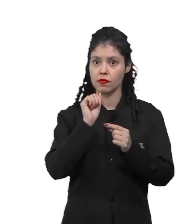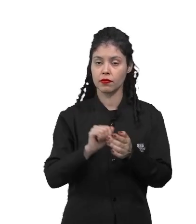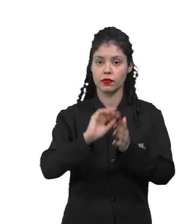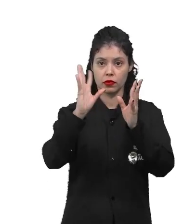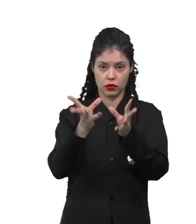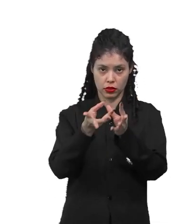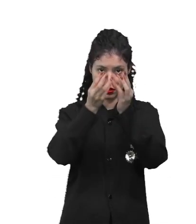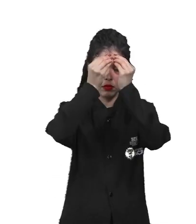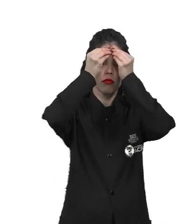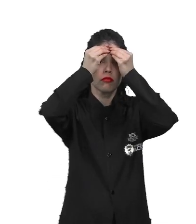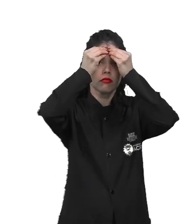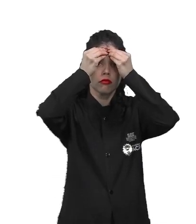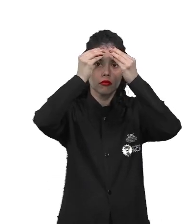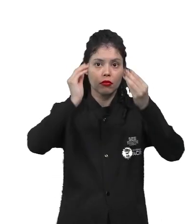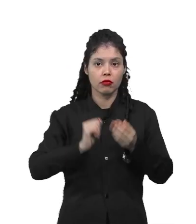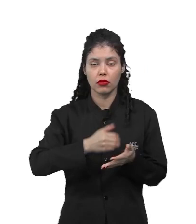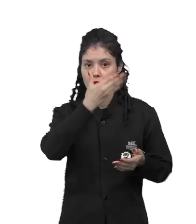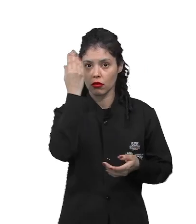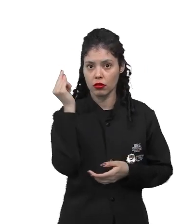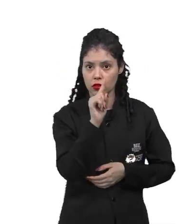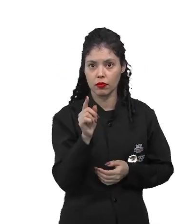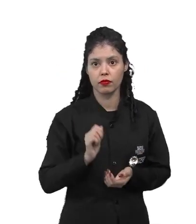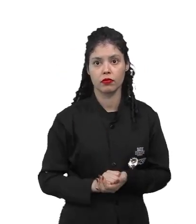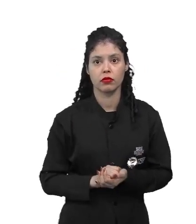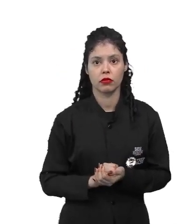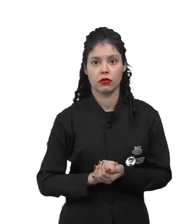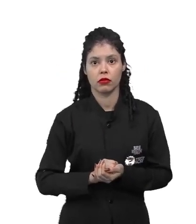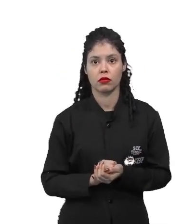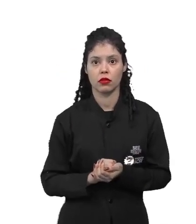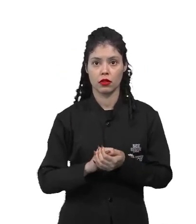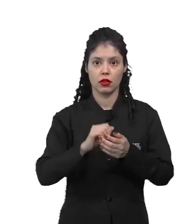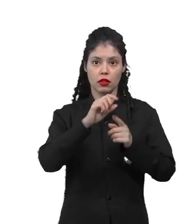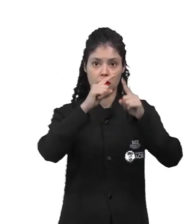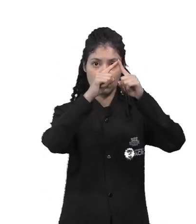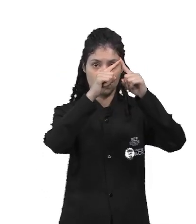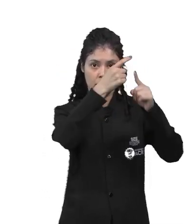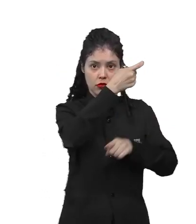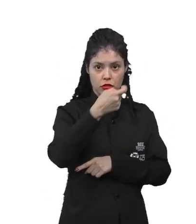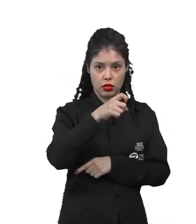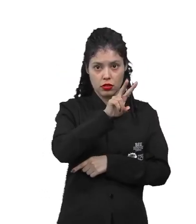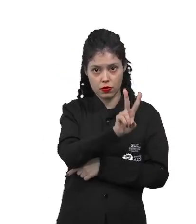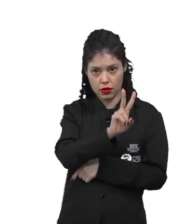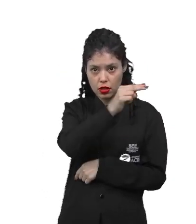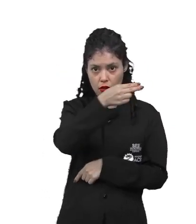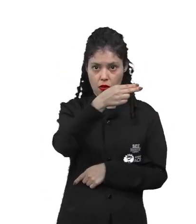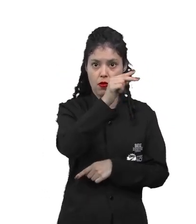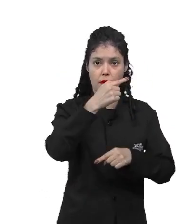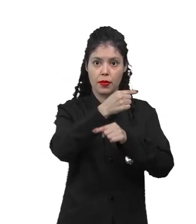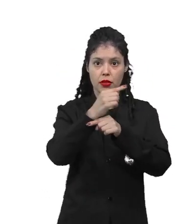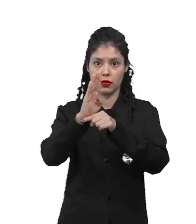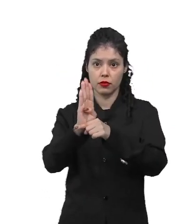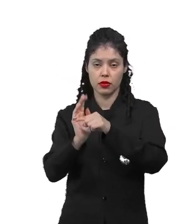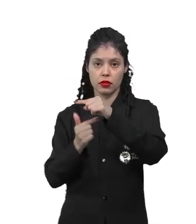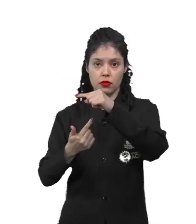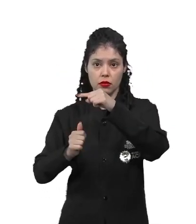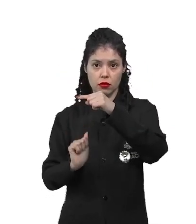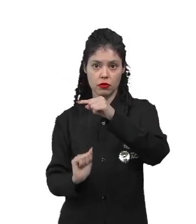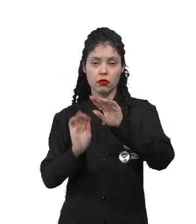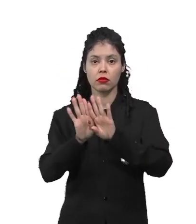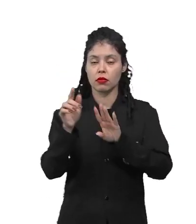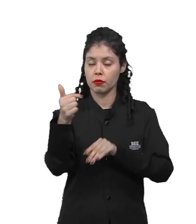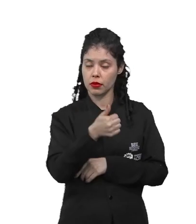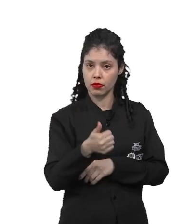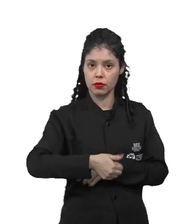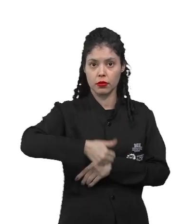essa formulazinha aqui, ó, que é chamada de vértice da parábola, tá bom? A gente vai estabelecer nesse cálculo aqui, ó, o primeiro passo, o